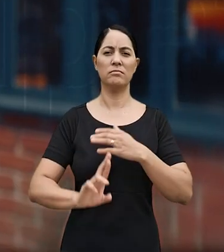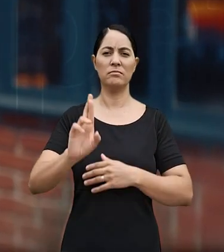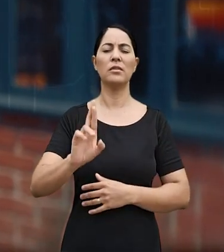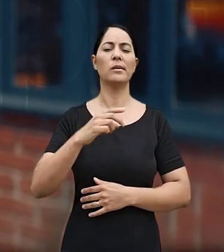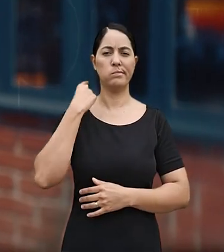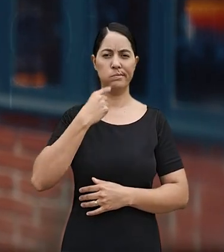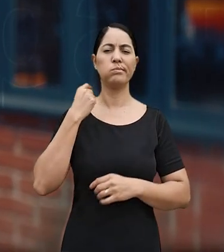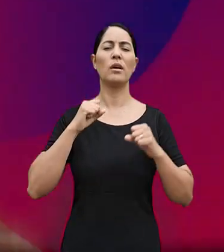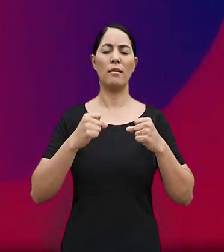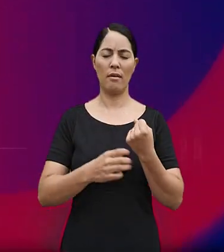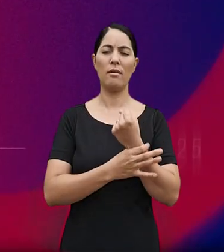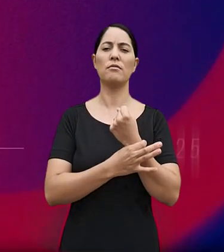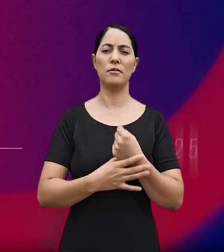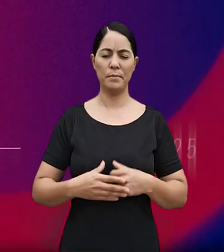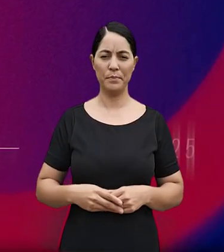da advocacia.